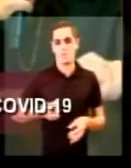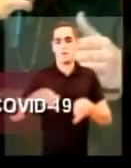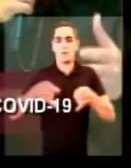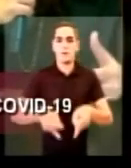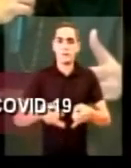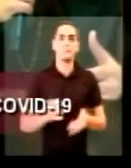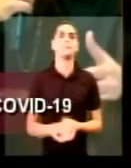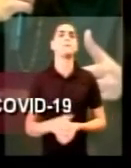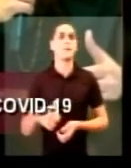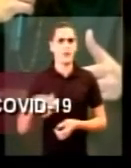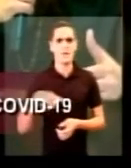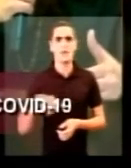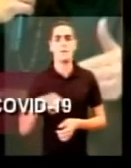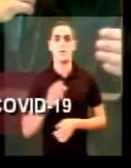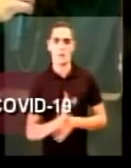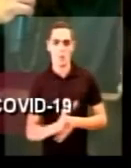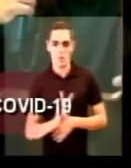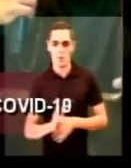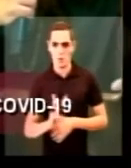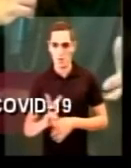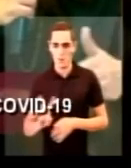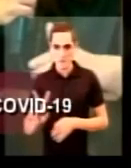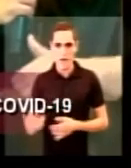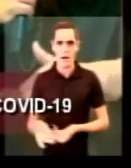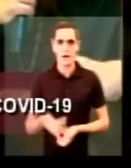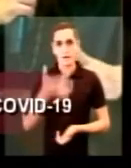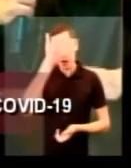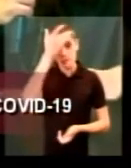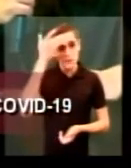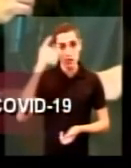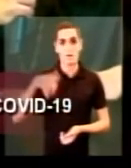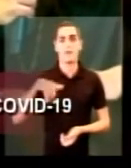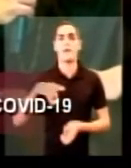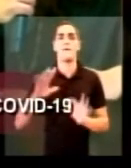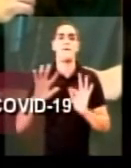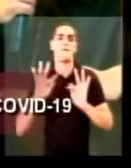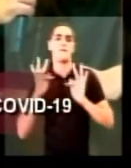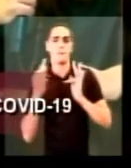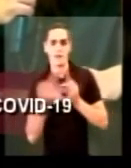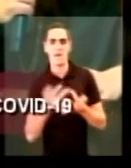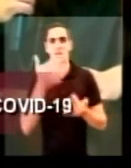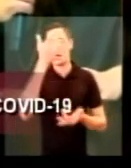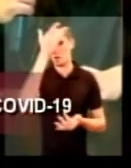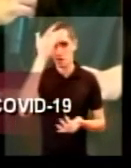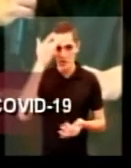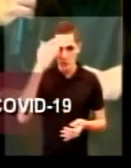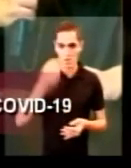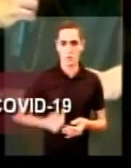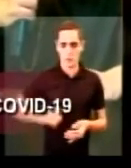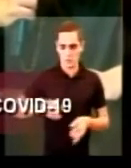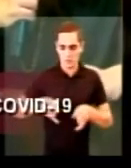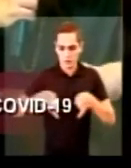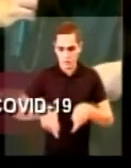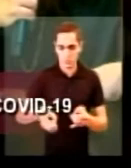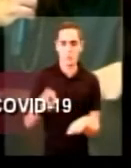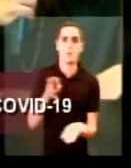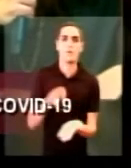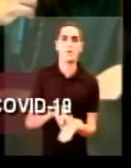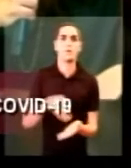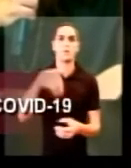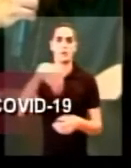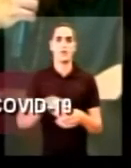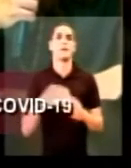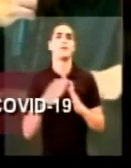que têm, as famílias que têm acamados em casa se cadastrarem. Os agentes começaram esse processo de cadastramento desde o ano passado, então já